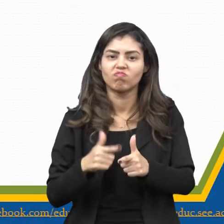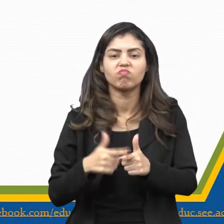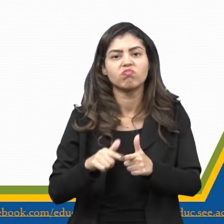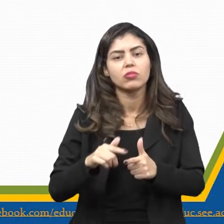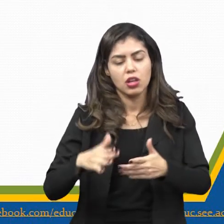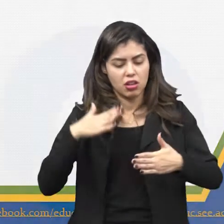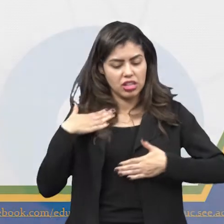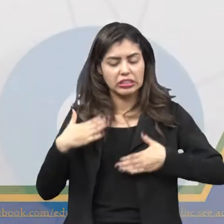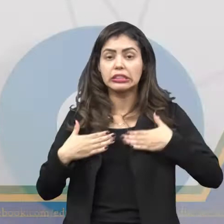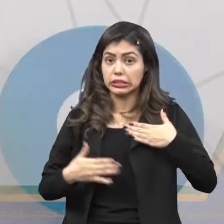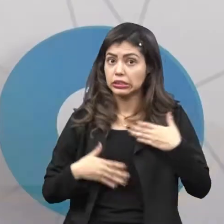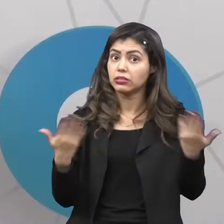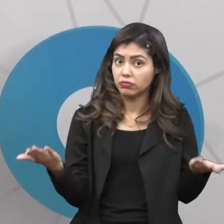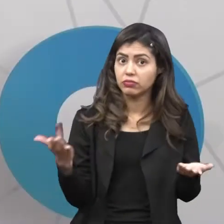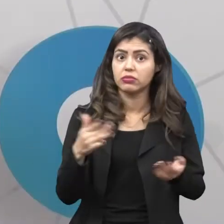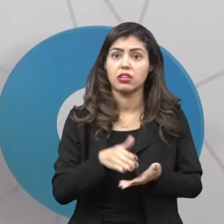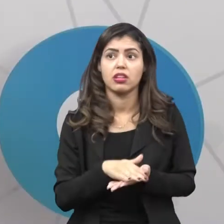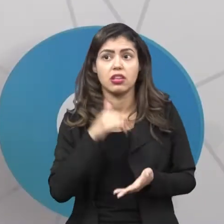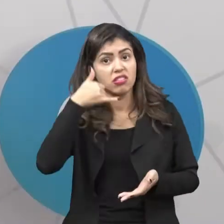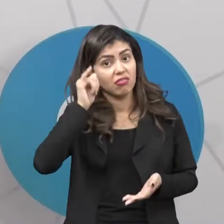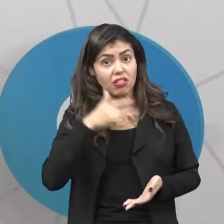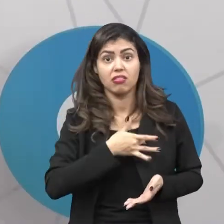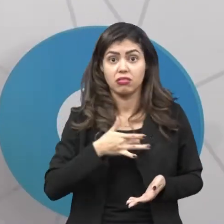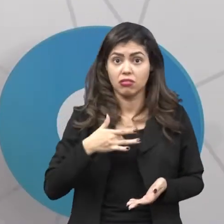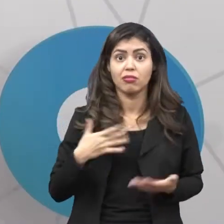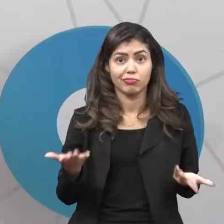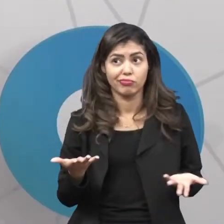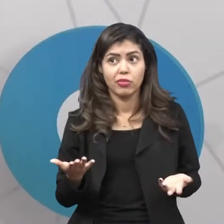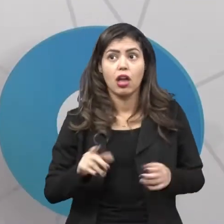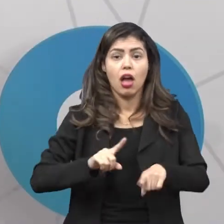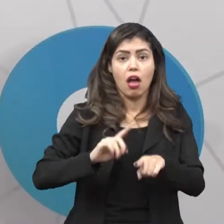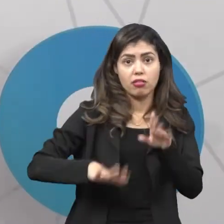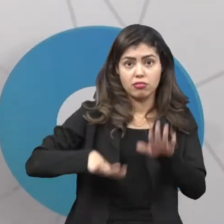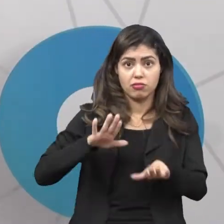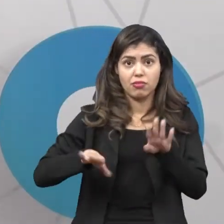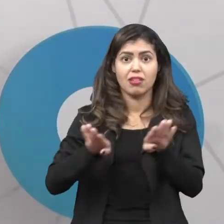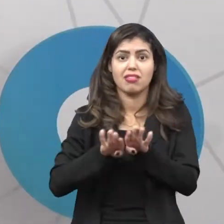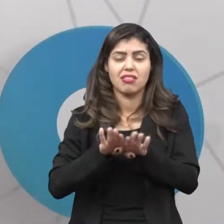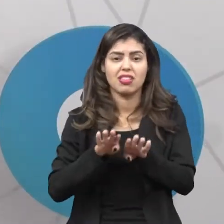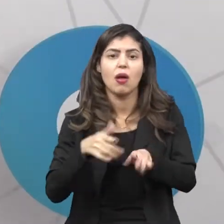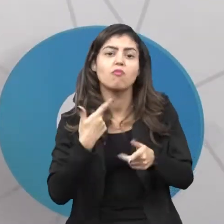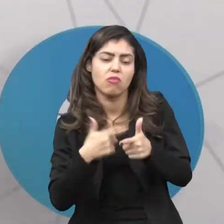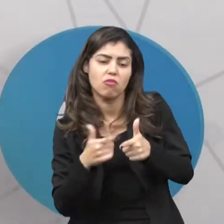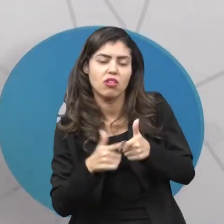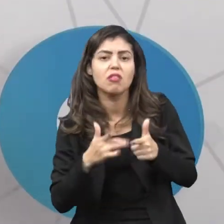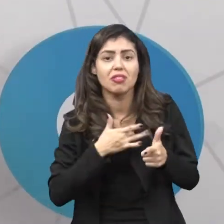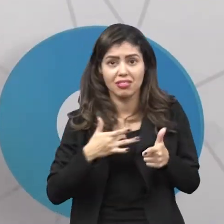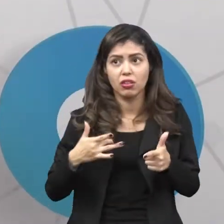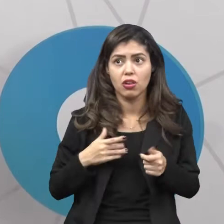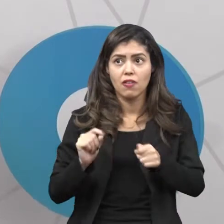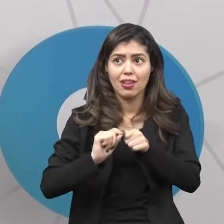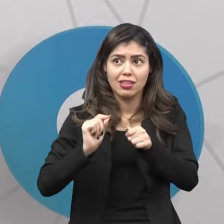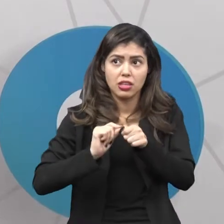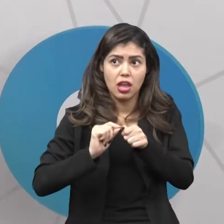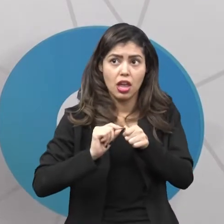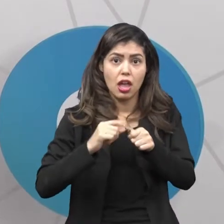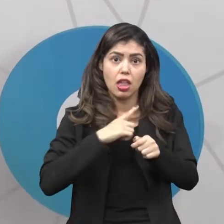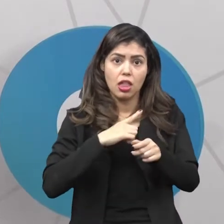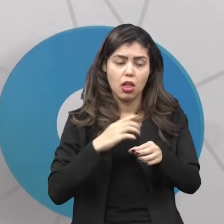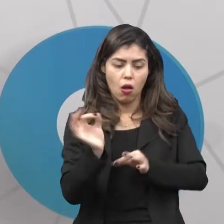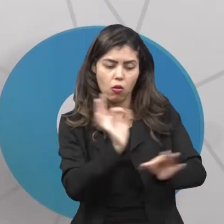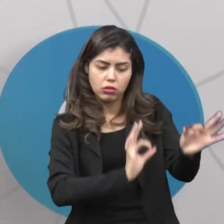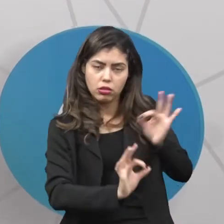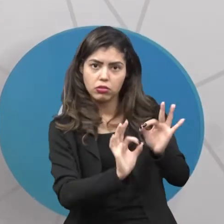invés de promover a saúde. E não somente o excesso, mas também a questão de fazer exercícios físicos sem uma